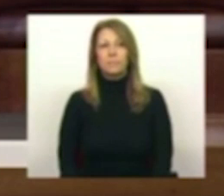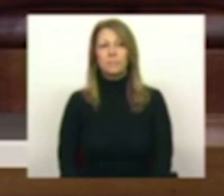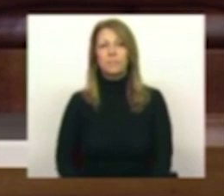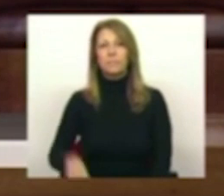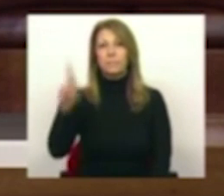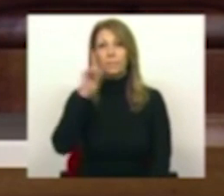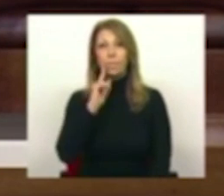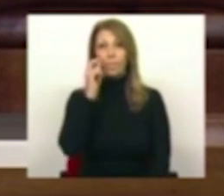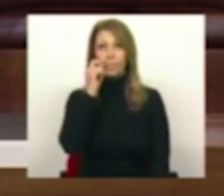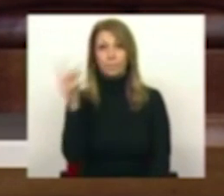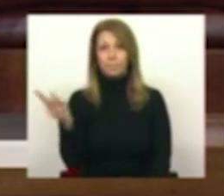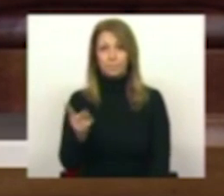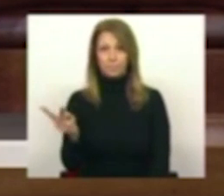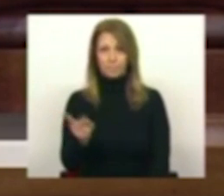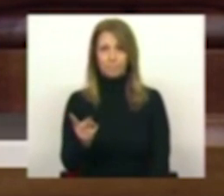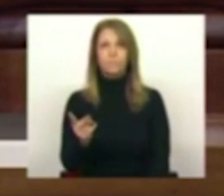As portuguesas